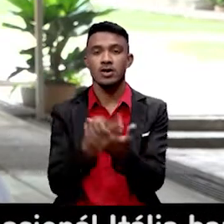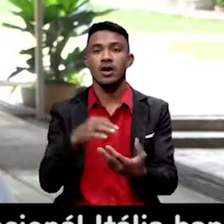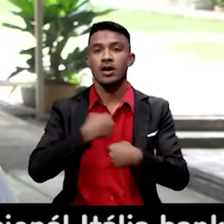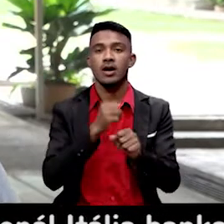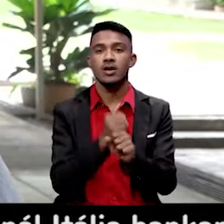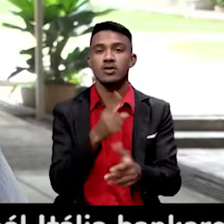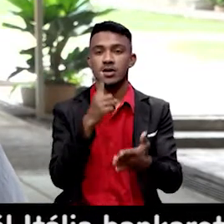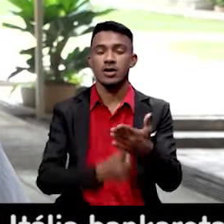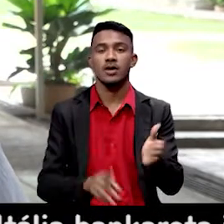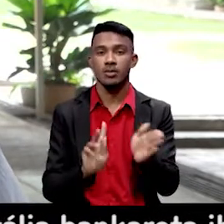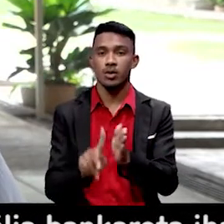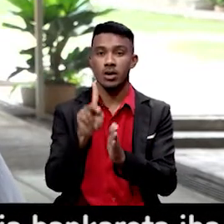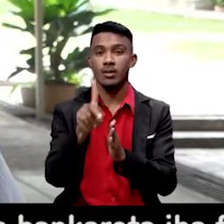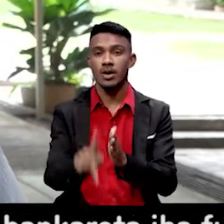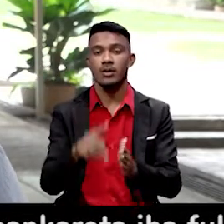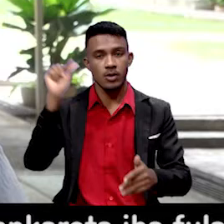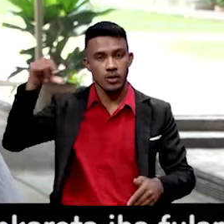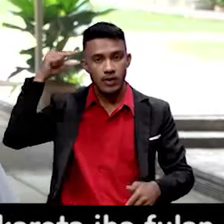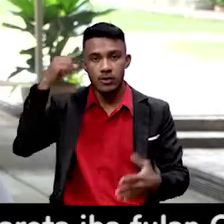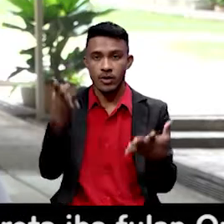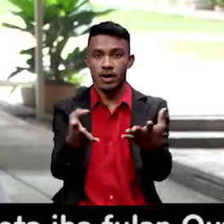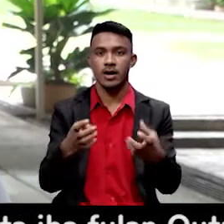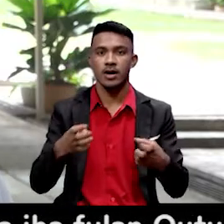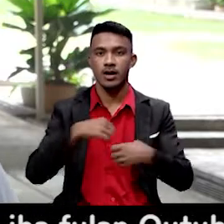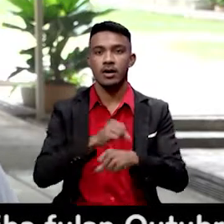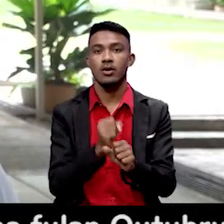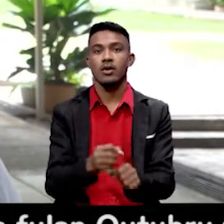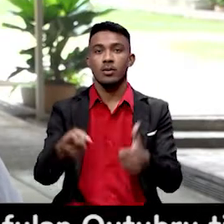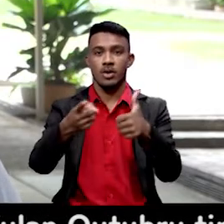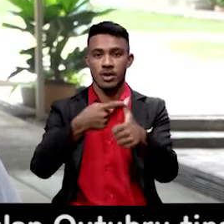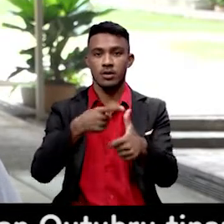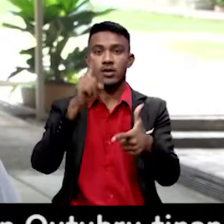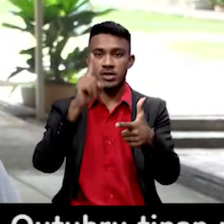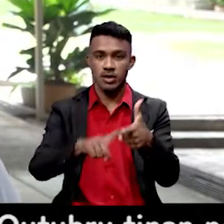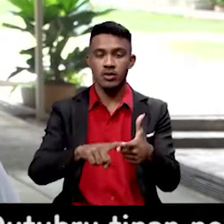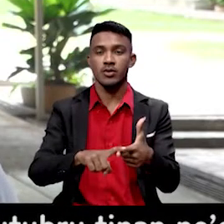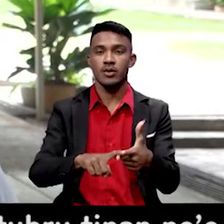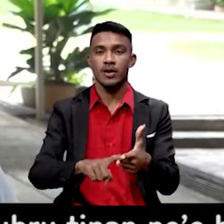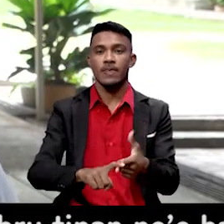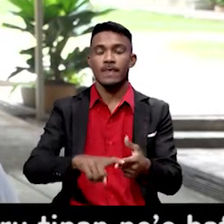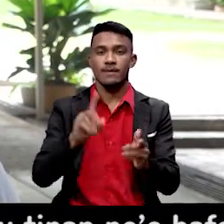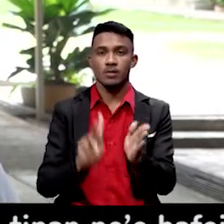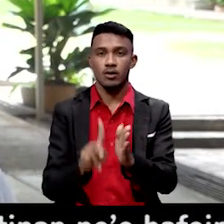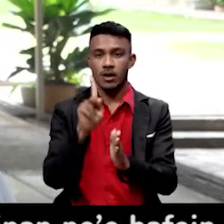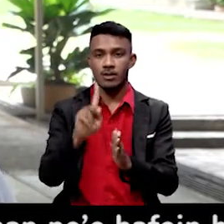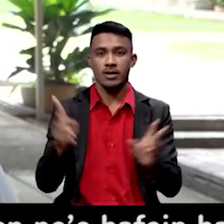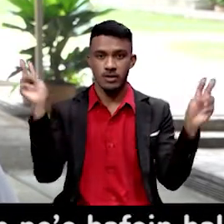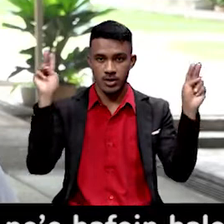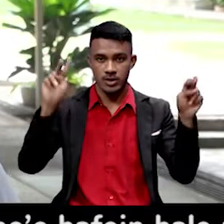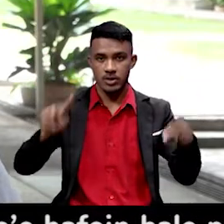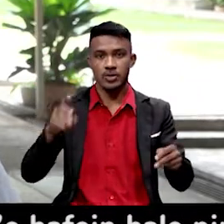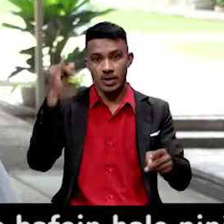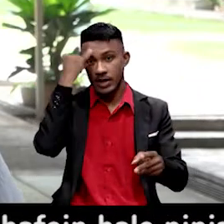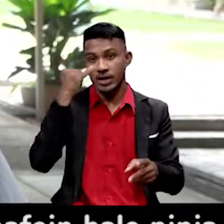dia sa programa maka governo hakara kalo. Ne primeiro, segundo programa ne necessidades ne be maka identifika ona